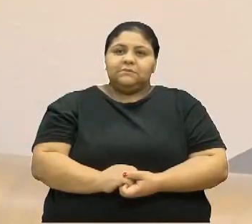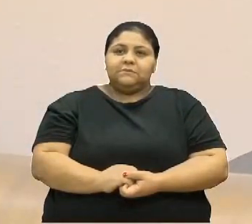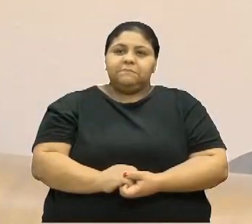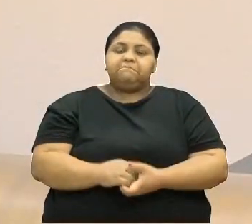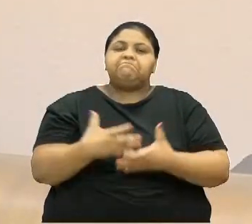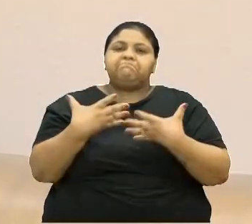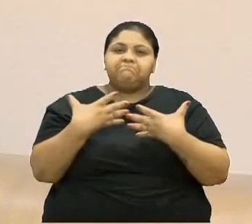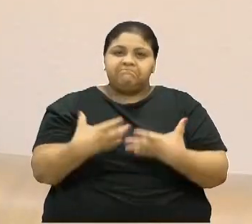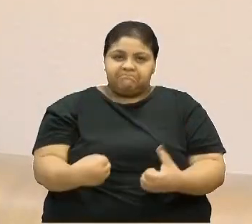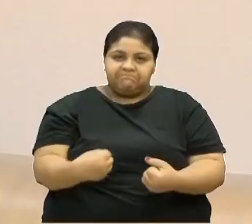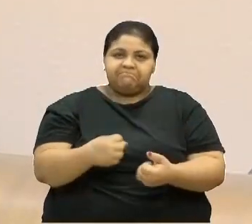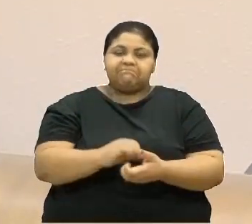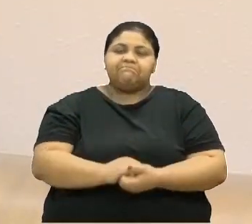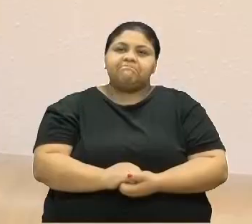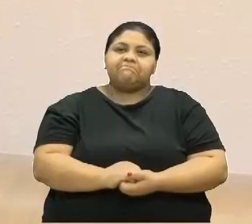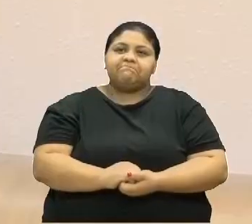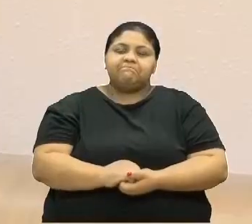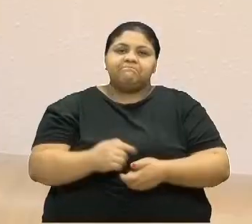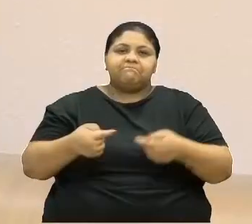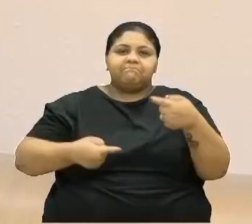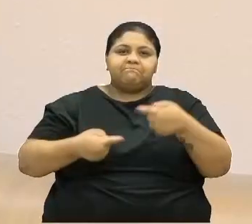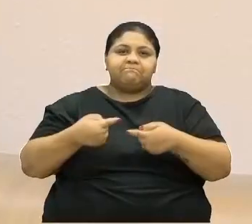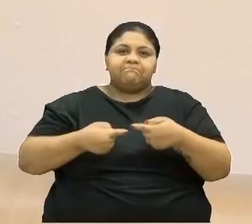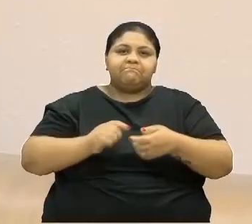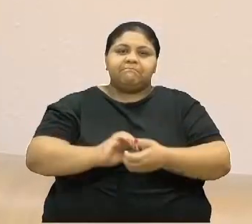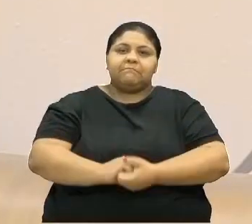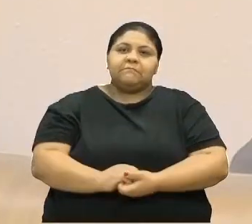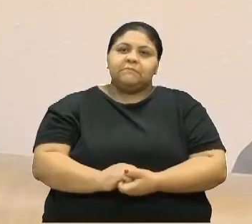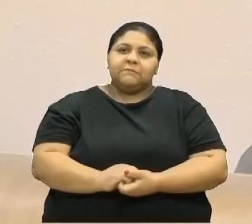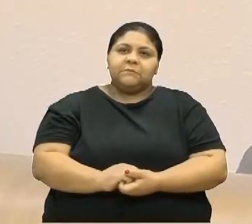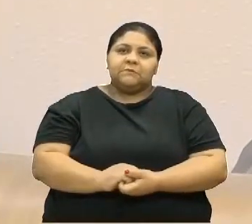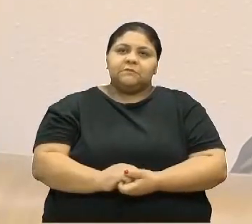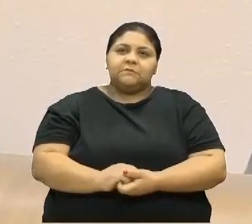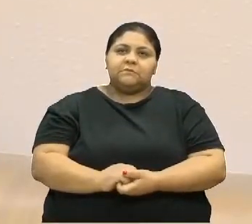Dispensa concedida. Em discussão.